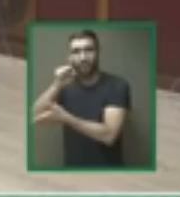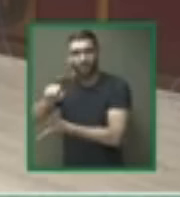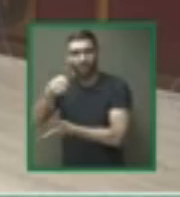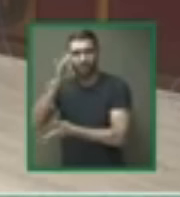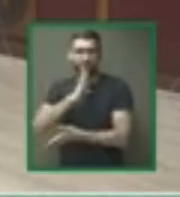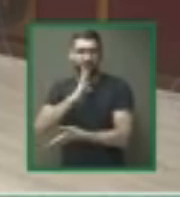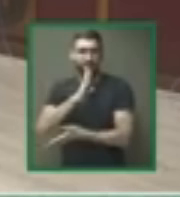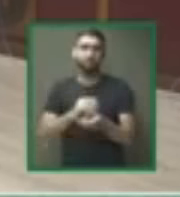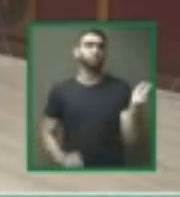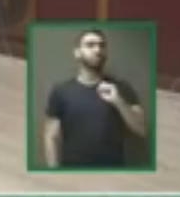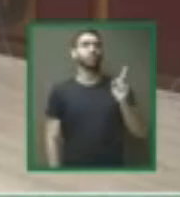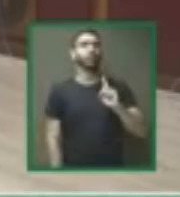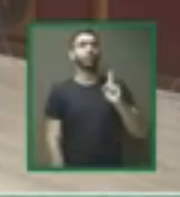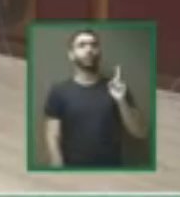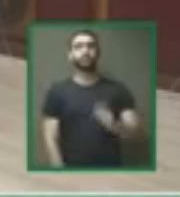Não.